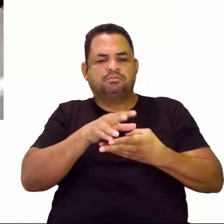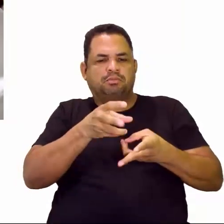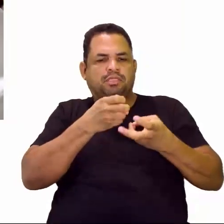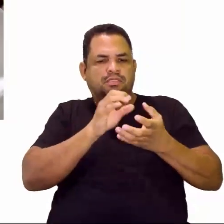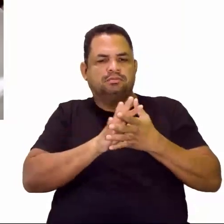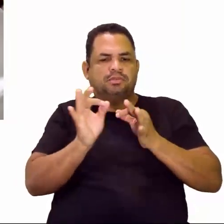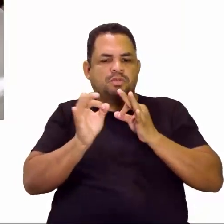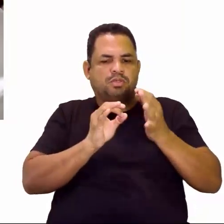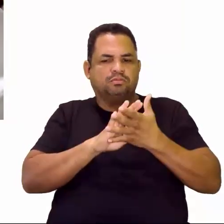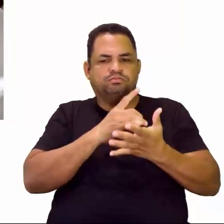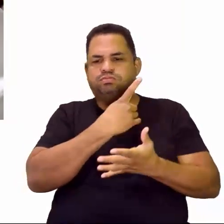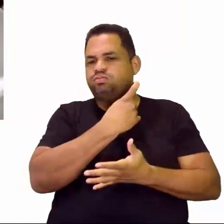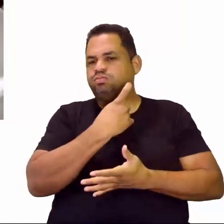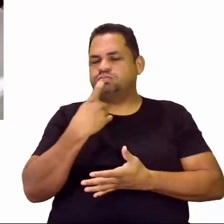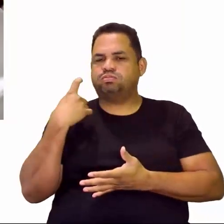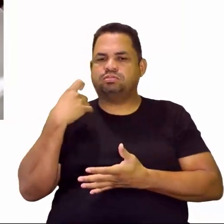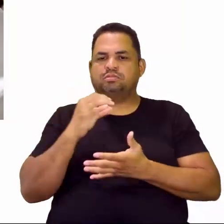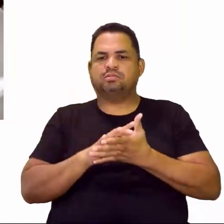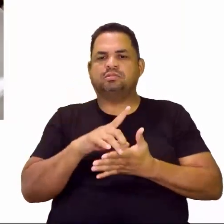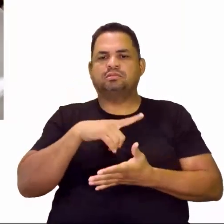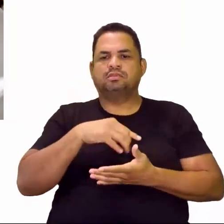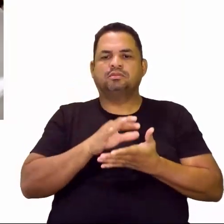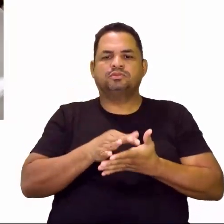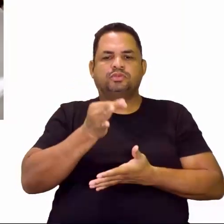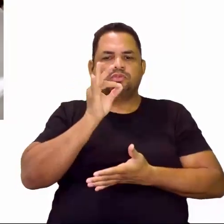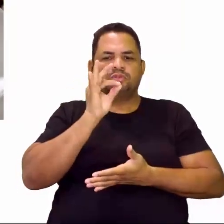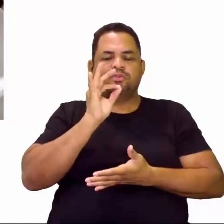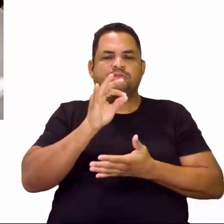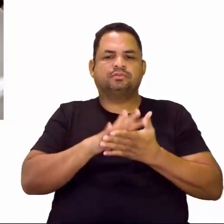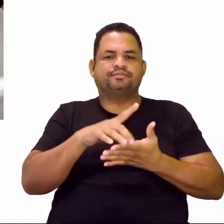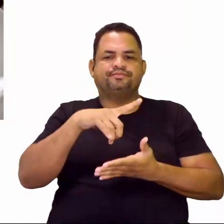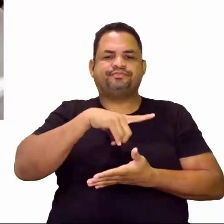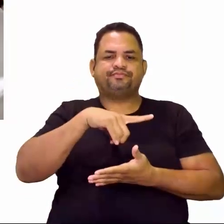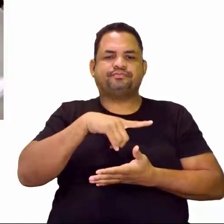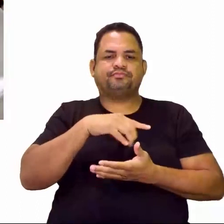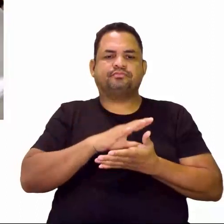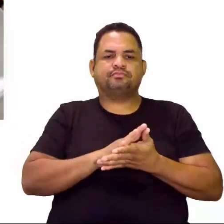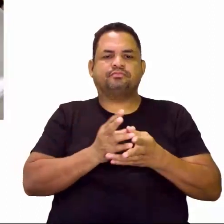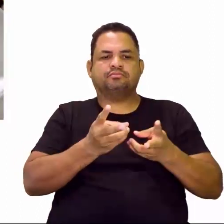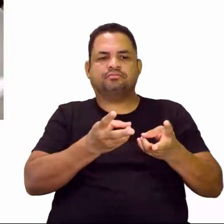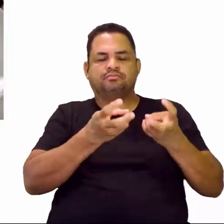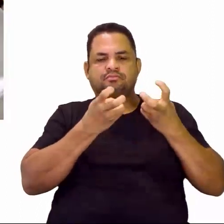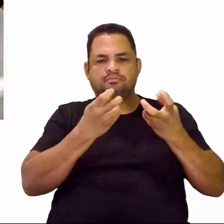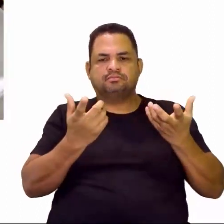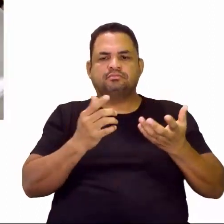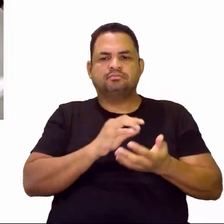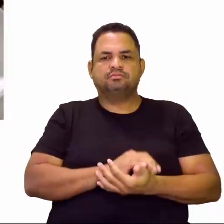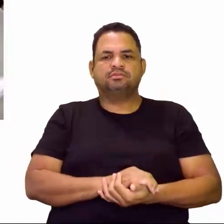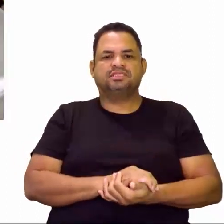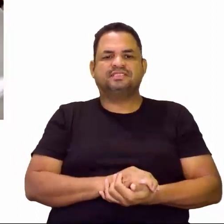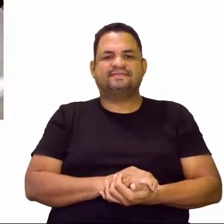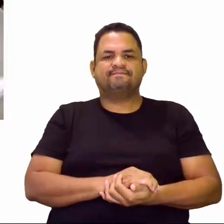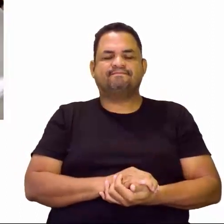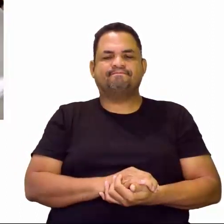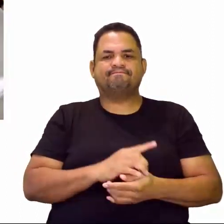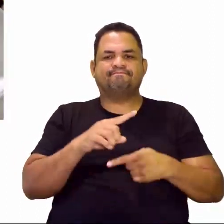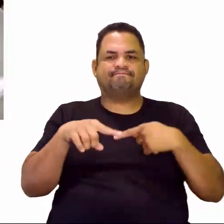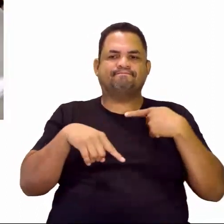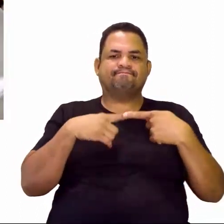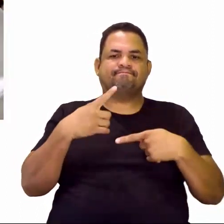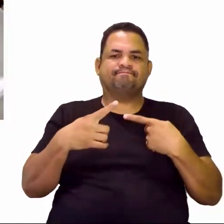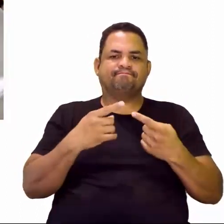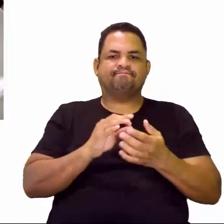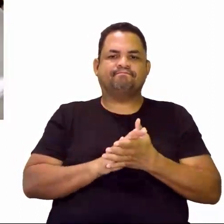de perfumes. E aí nós temos o café, onde nós temos uma extração, tá bom? E em